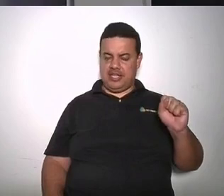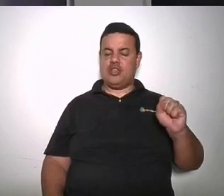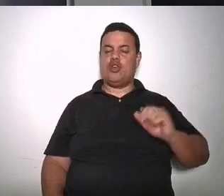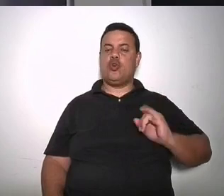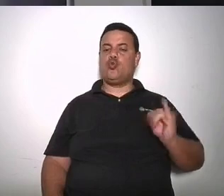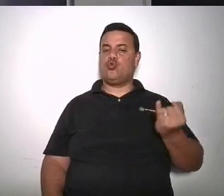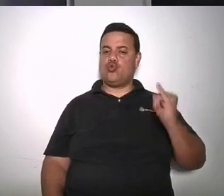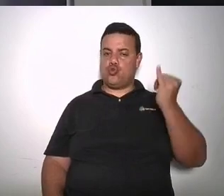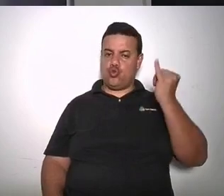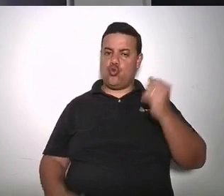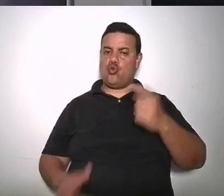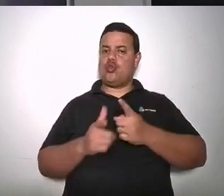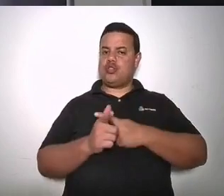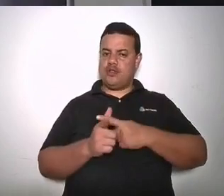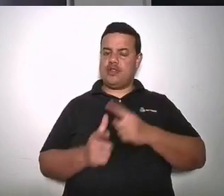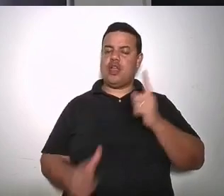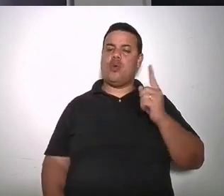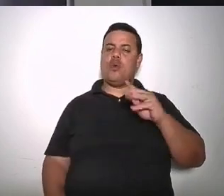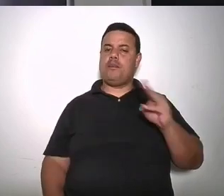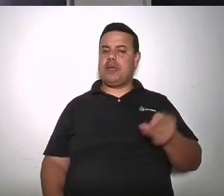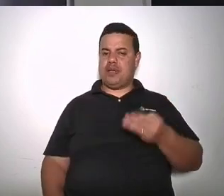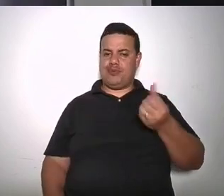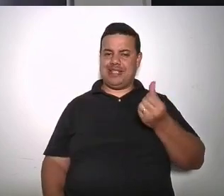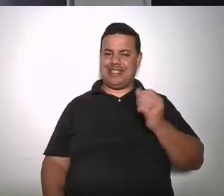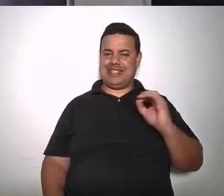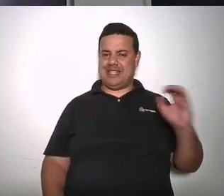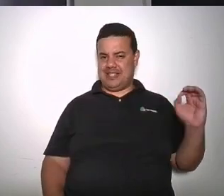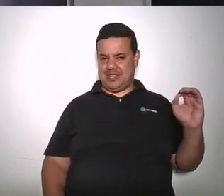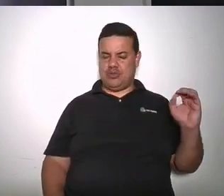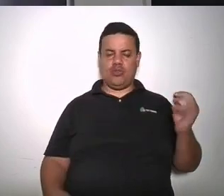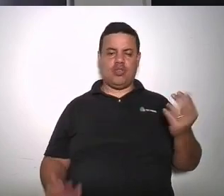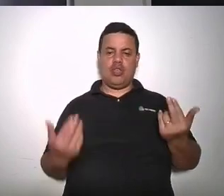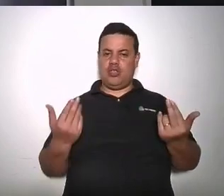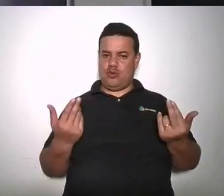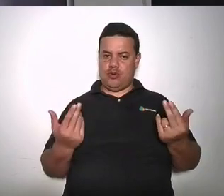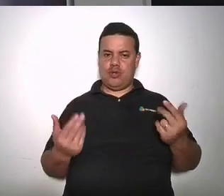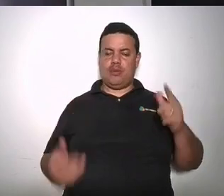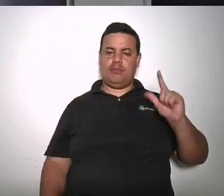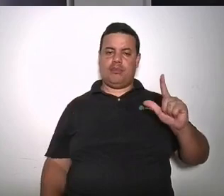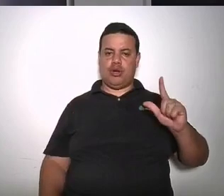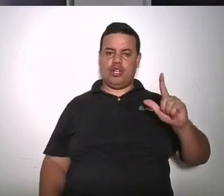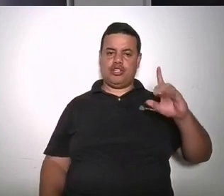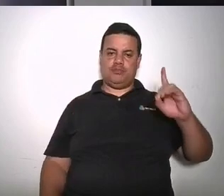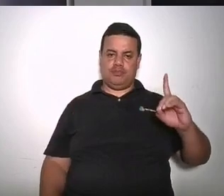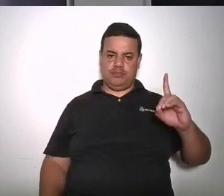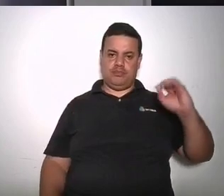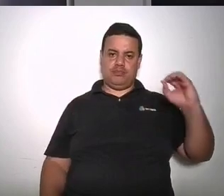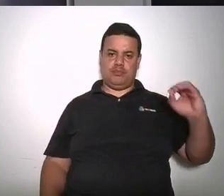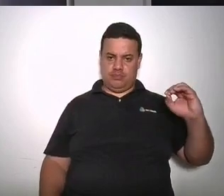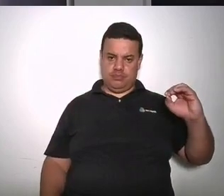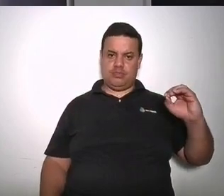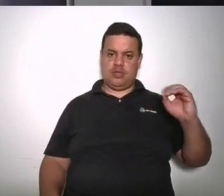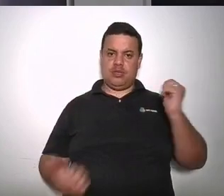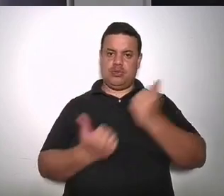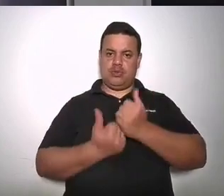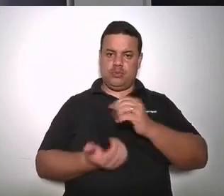colocamos 1.600.000, o mesmo valor que foi previsto lá na LDO, nós estamos prevendo aqui, e os